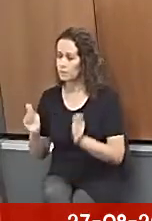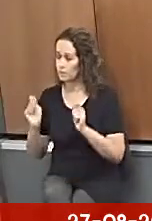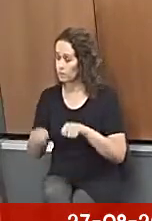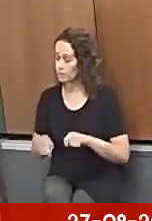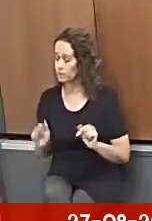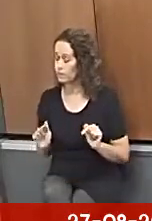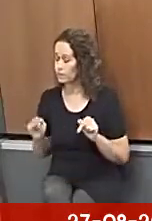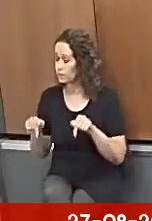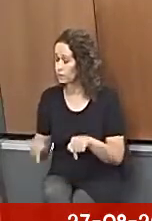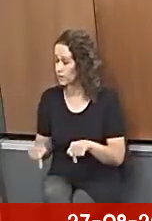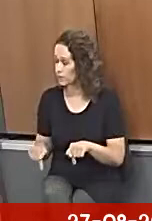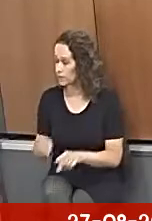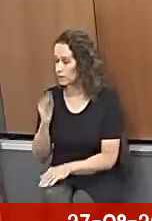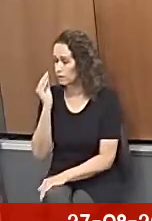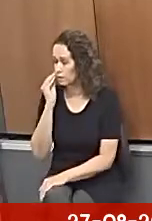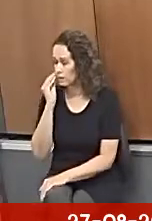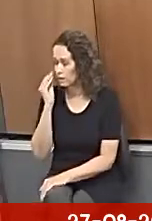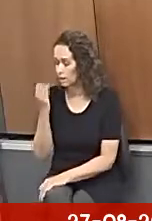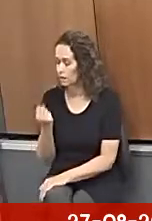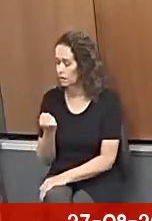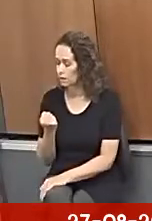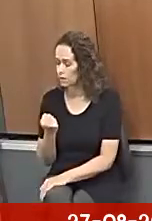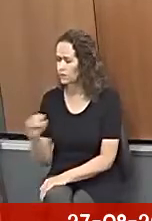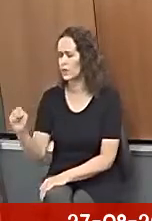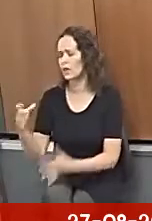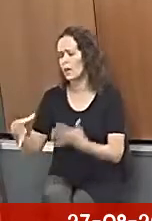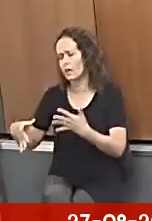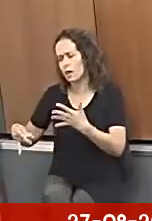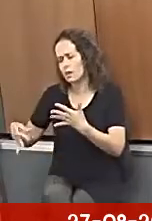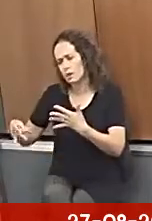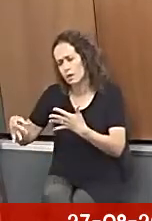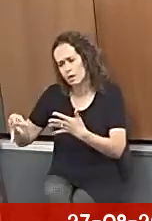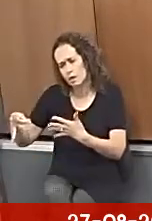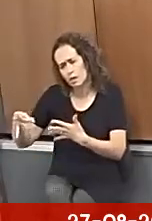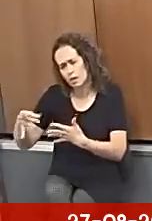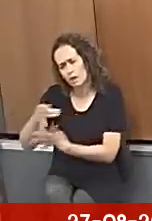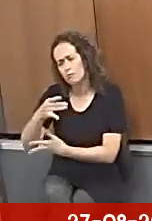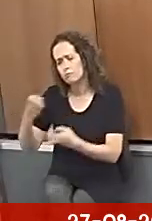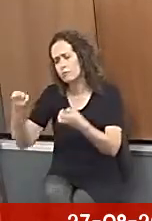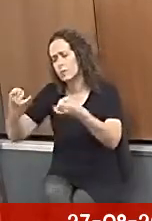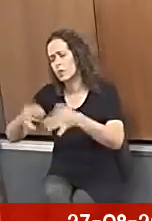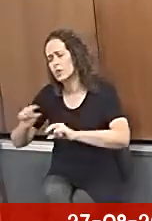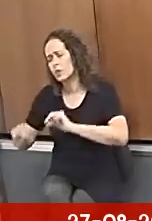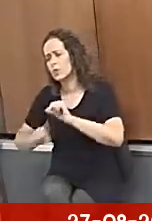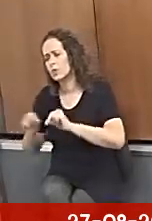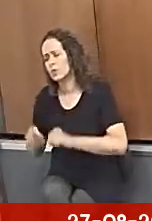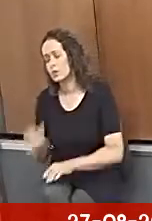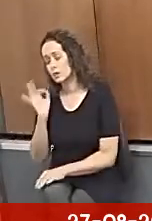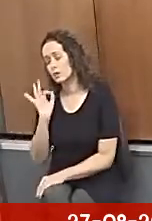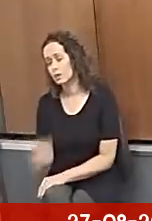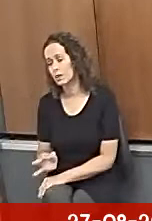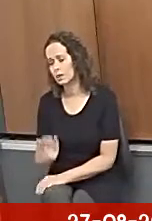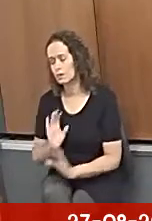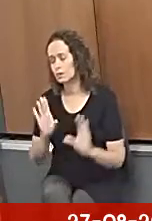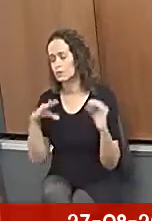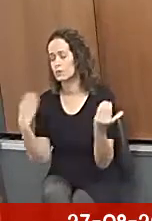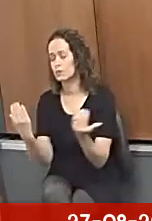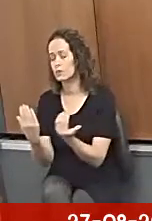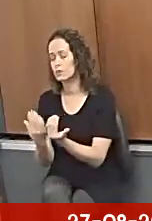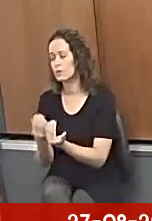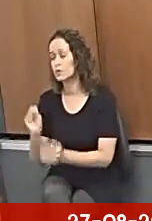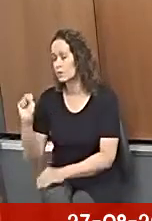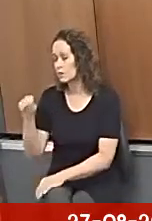é tentar fazer uma defesa detalhado baseada na lei e porque nós entendemos e temos certeza de que o estado é acessível